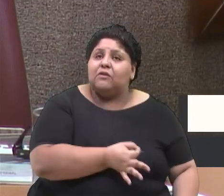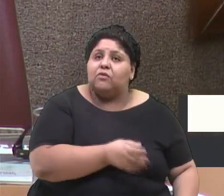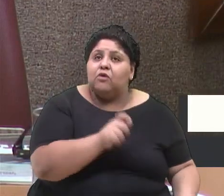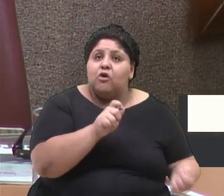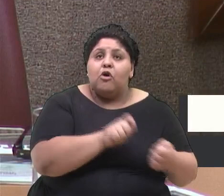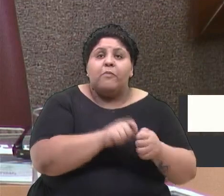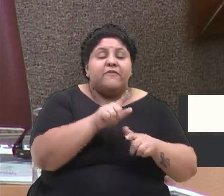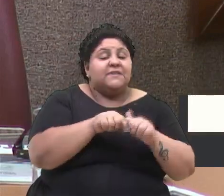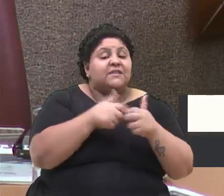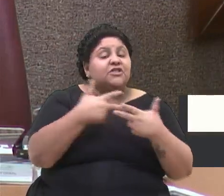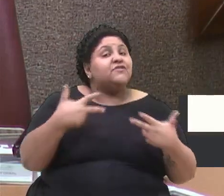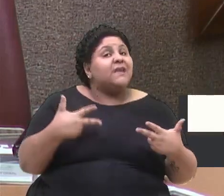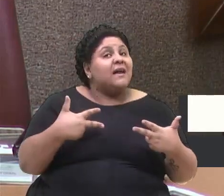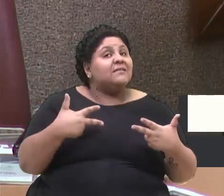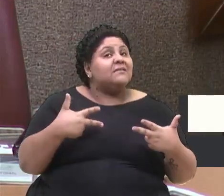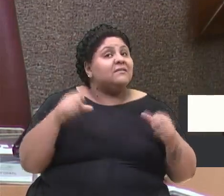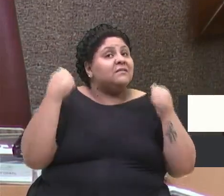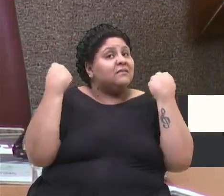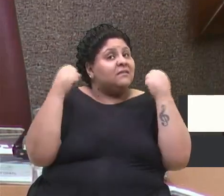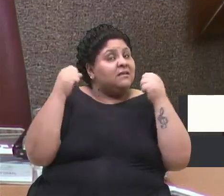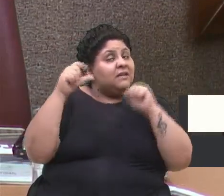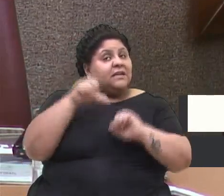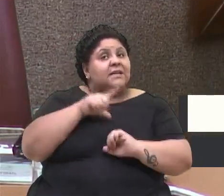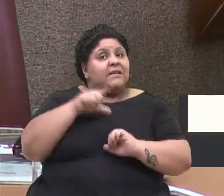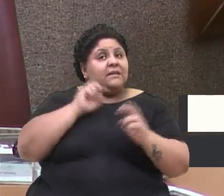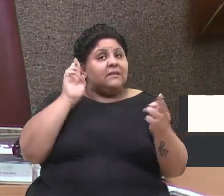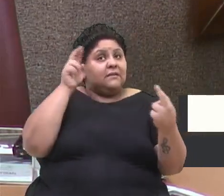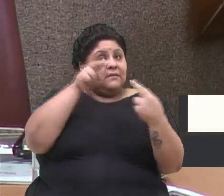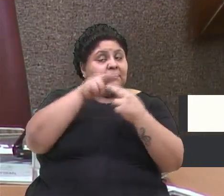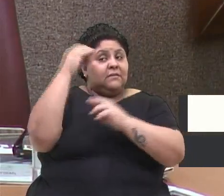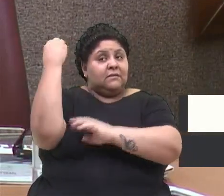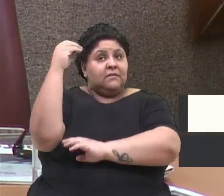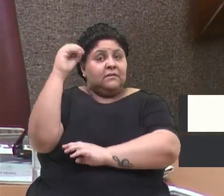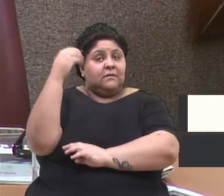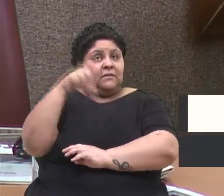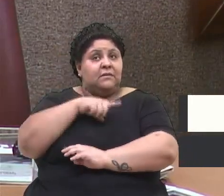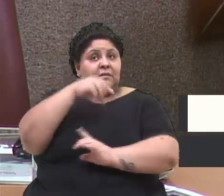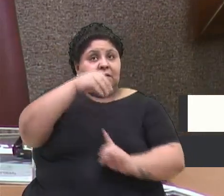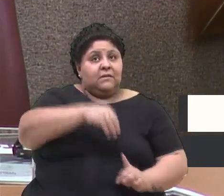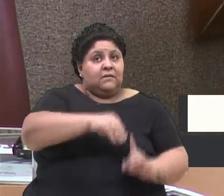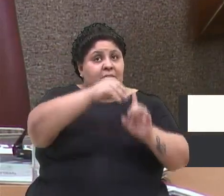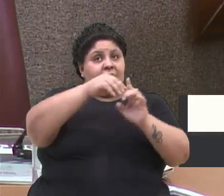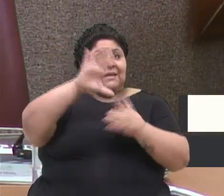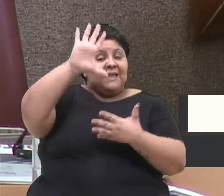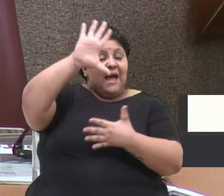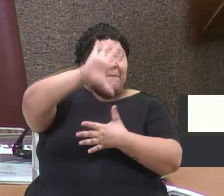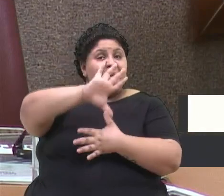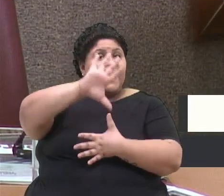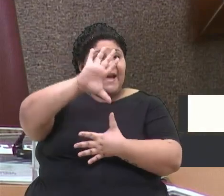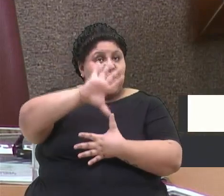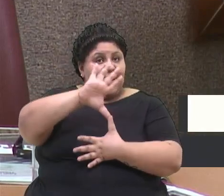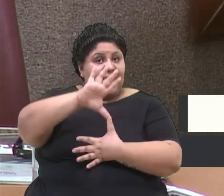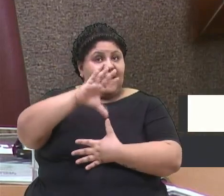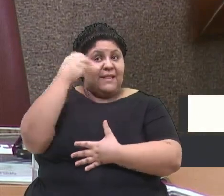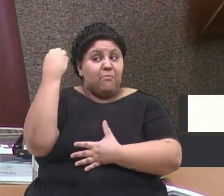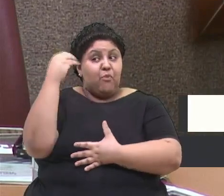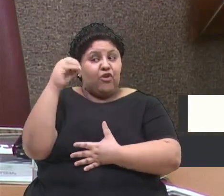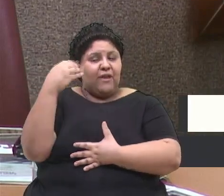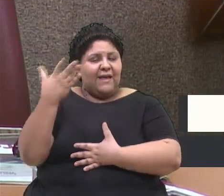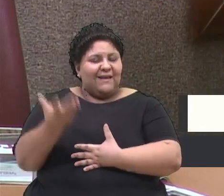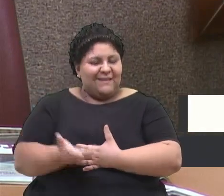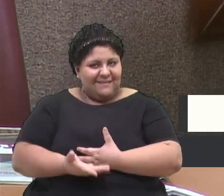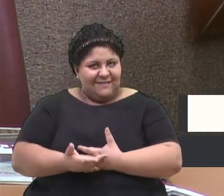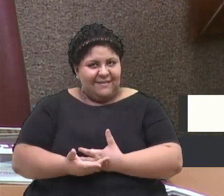modalidade esportiva. Né? Nós temos uma grande referência, que é Porto Alegre, agora que tem a principal pista da América. Né? Tá em Porto Alegre. Né?